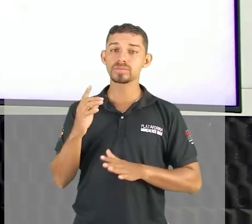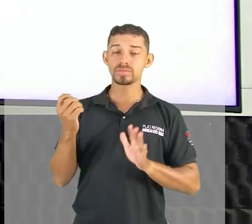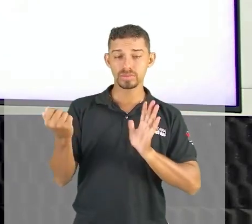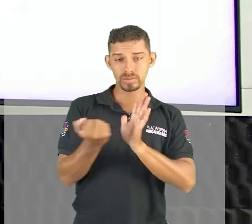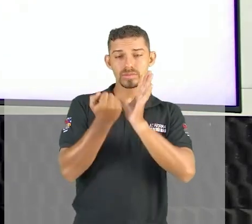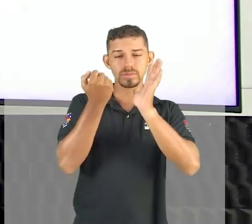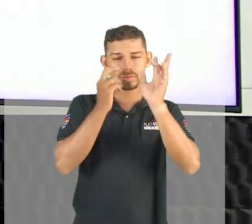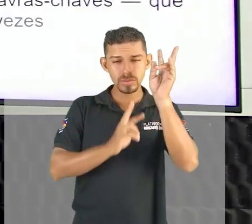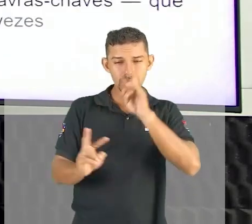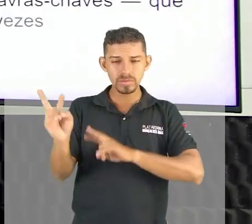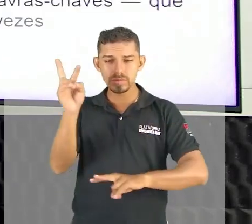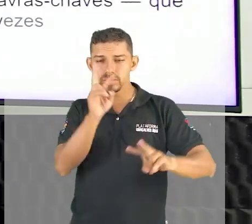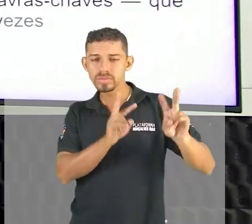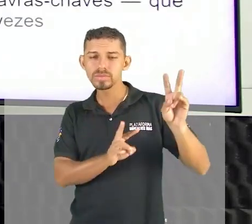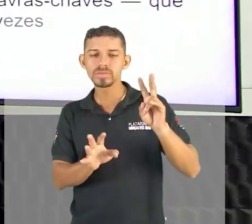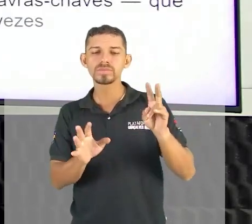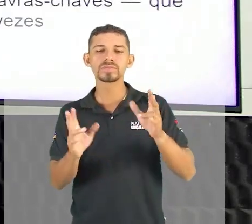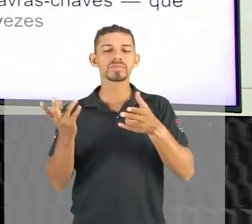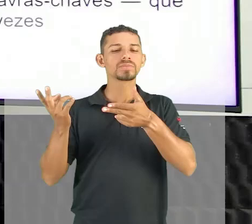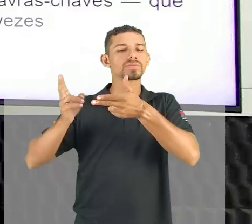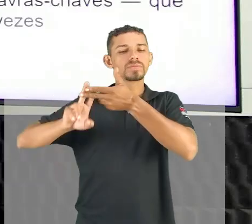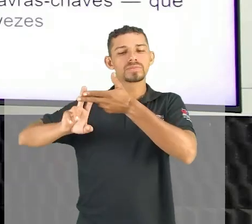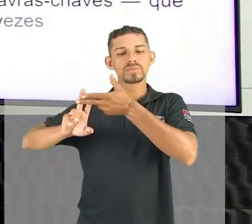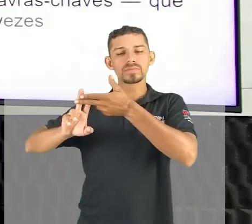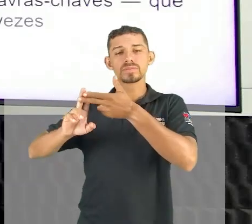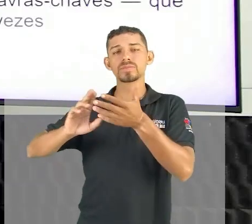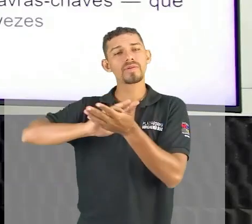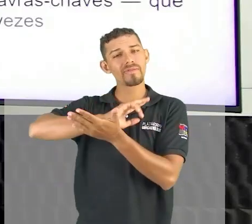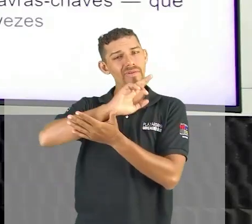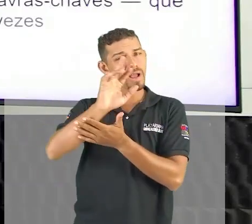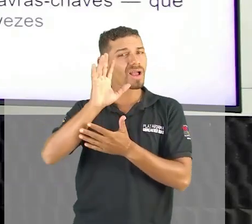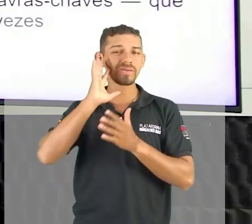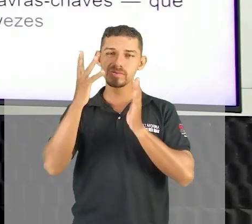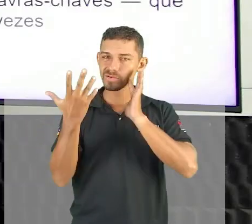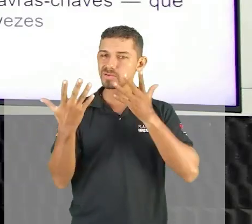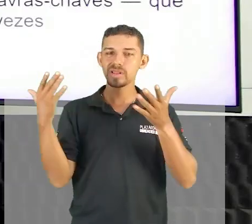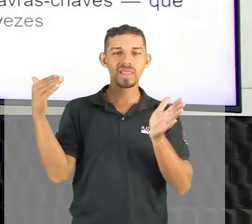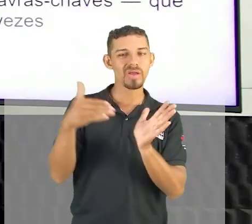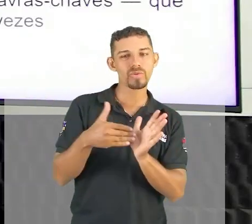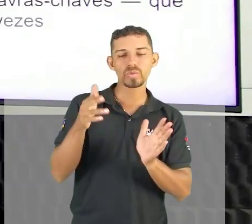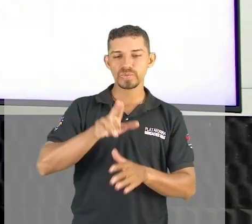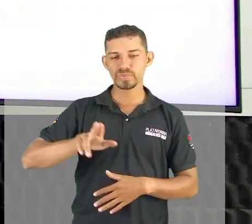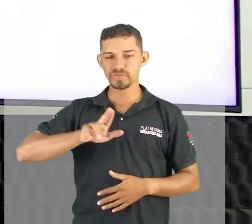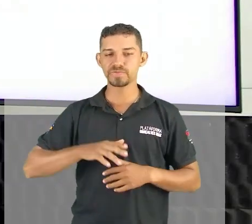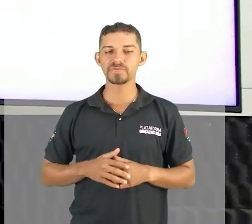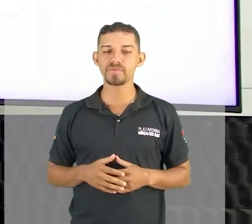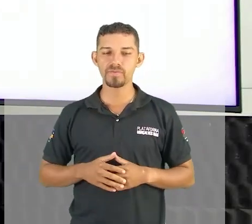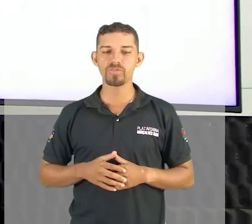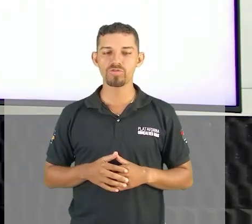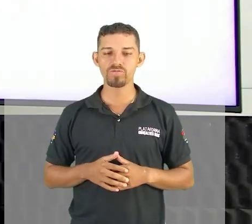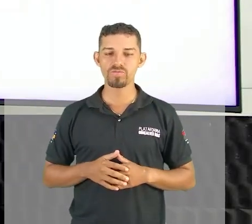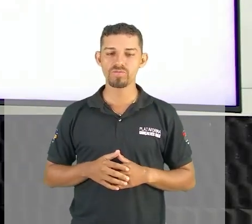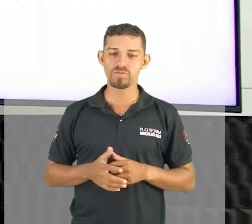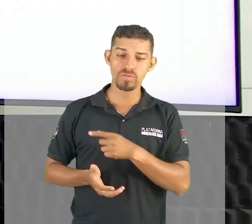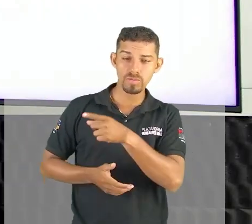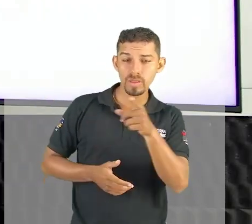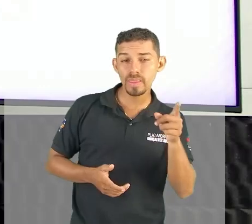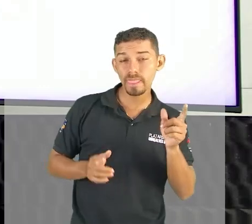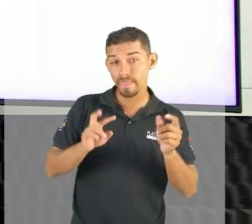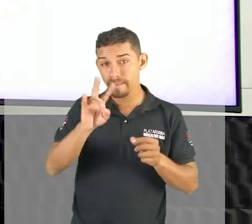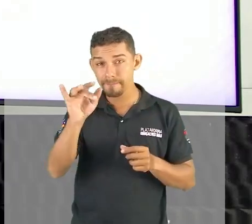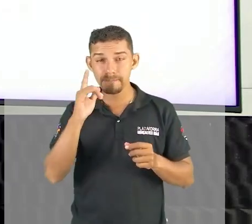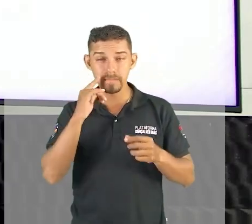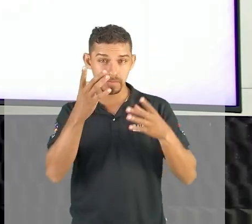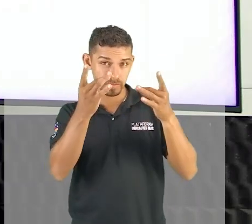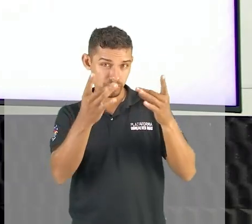slogans essas hashtags e tiveram eh vários efeitos e até hoje a gente usa atualmente né E aí no material de vocês vocês vão ver